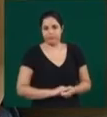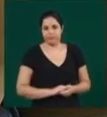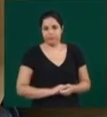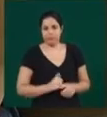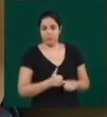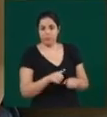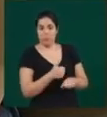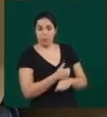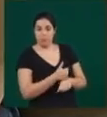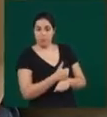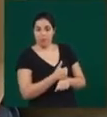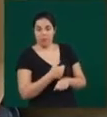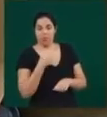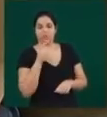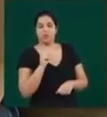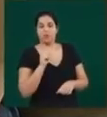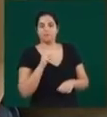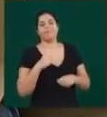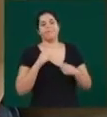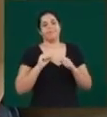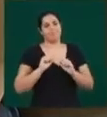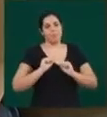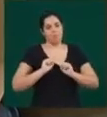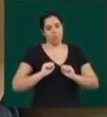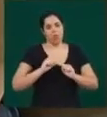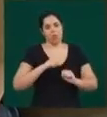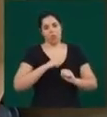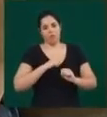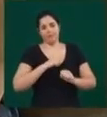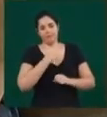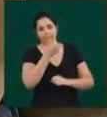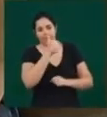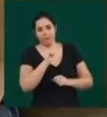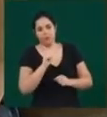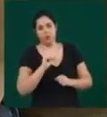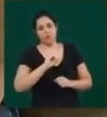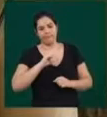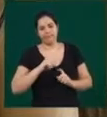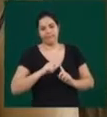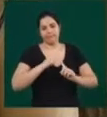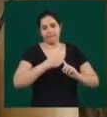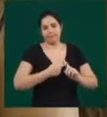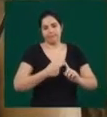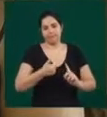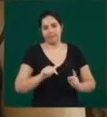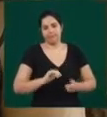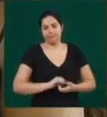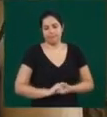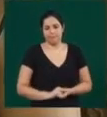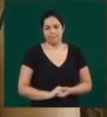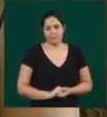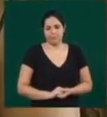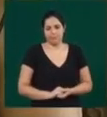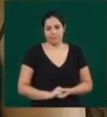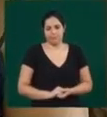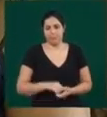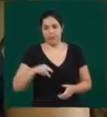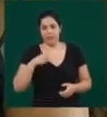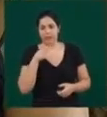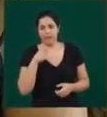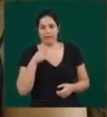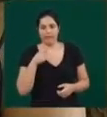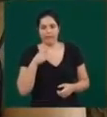Especialistas dizem que pode haver reincidência da doença nas próximas gestações. Joyce conta que achou que não